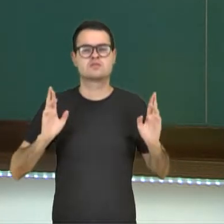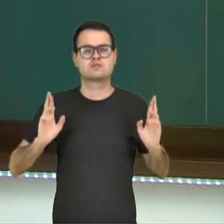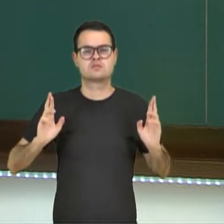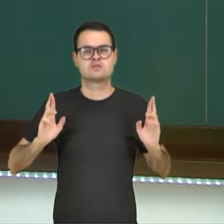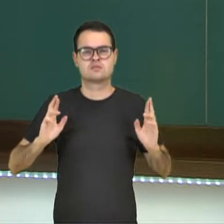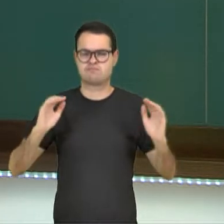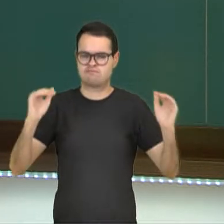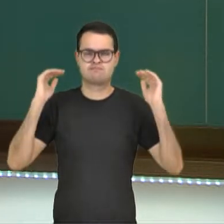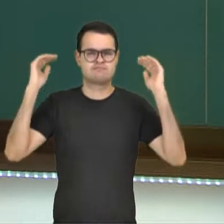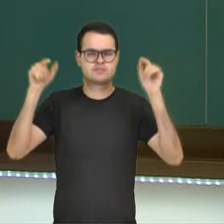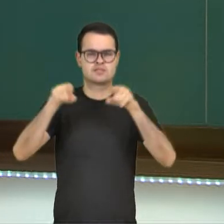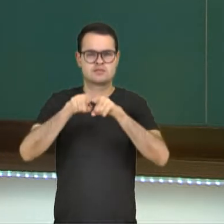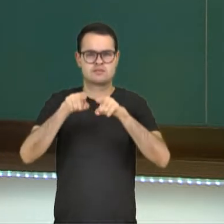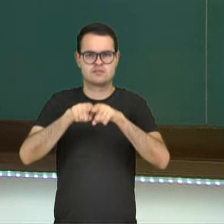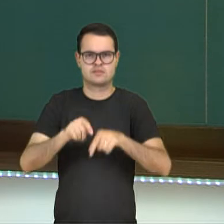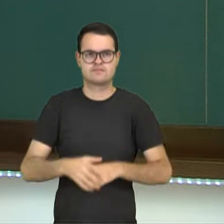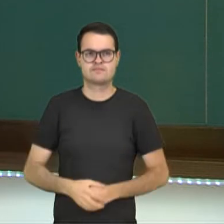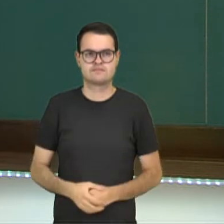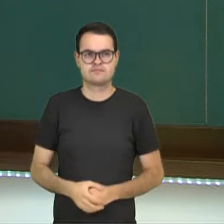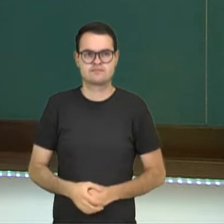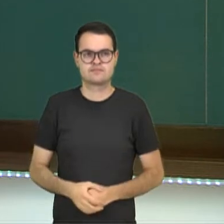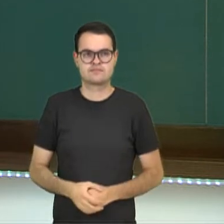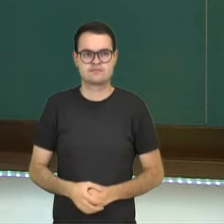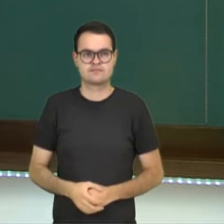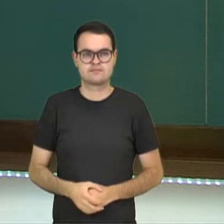ao topo, né? Culto ao pessimismo.